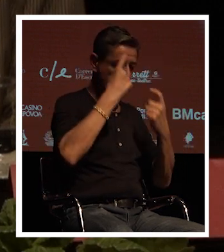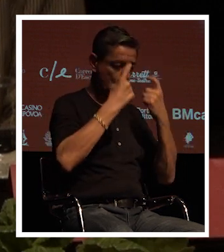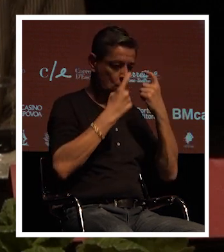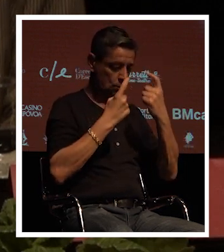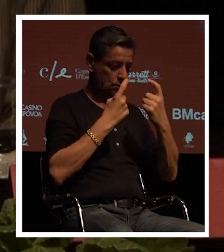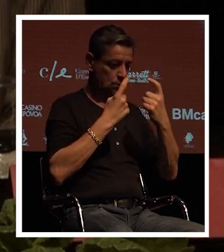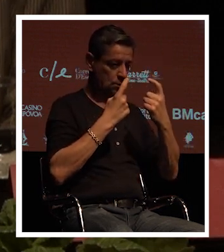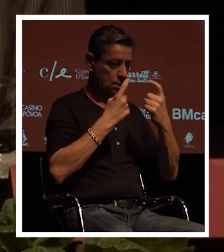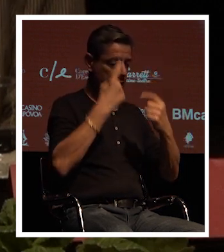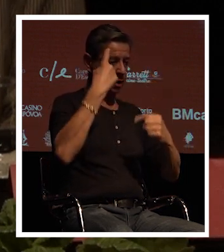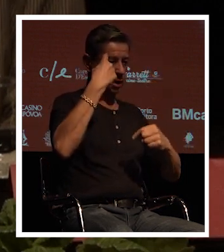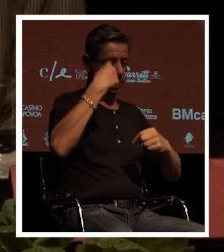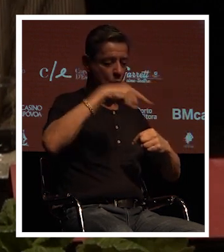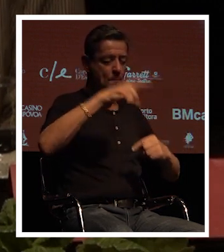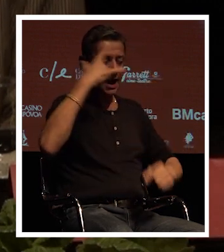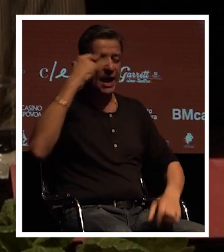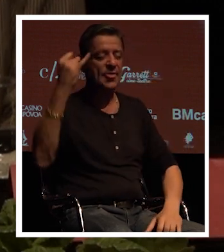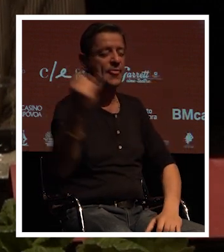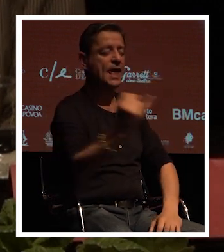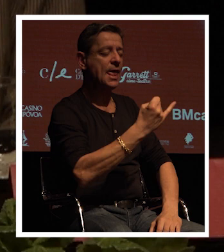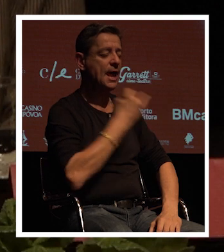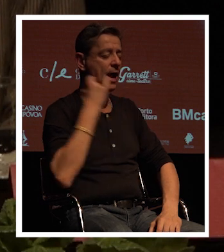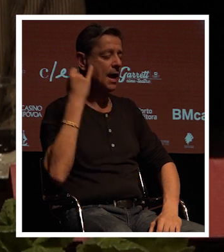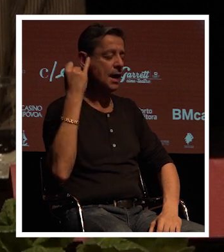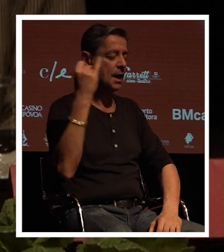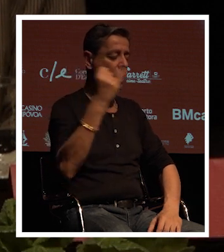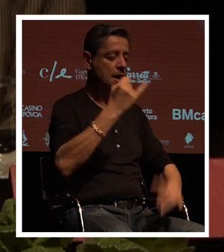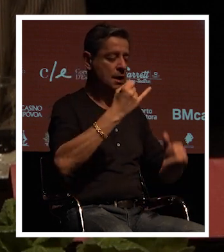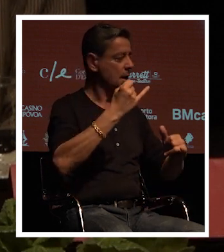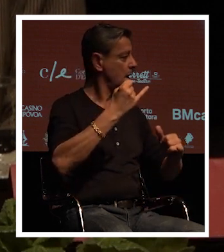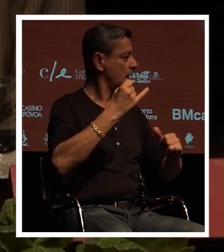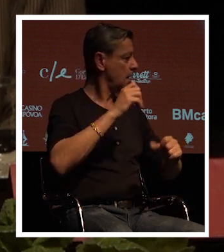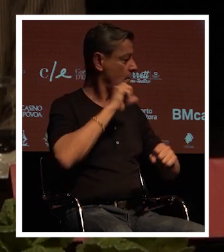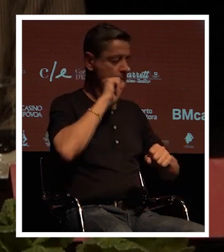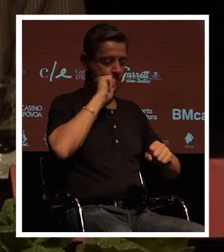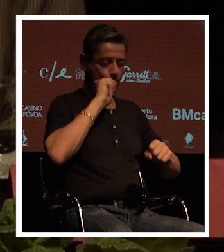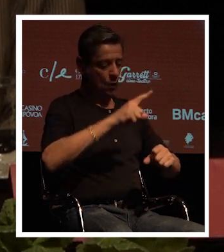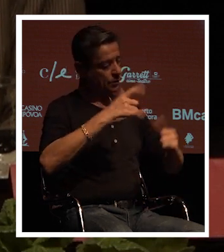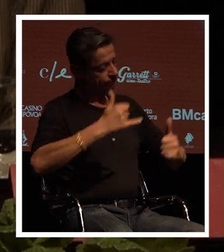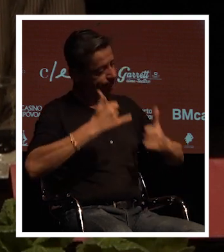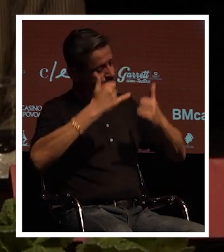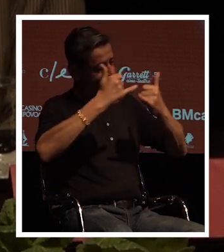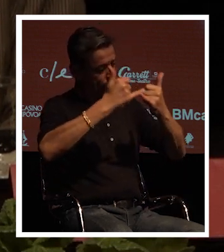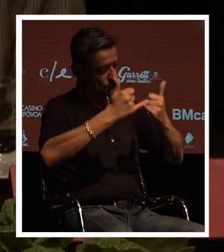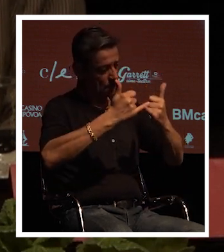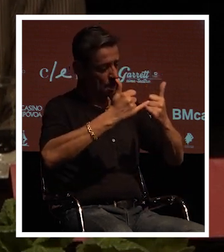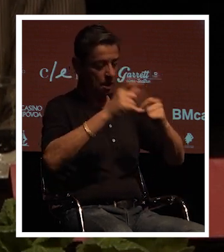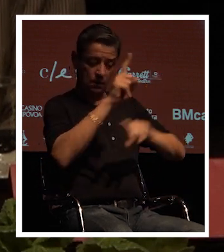pensamento uma ideia de Pólis